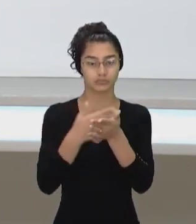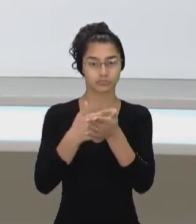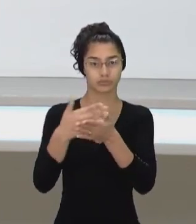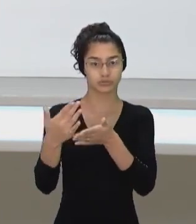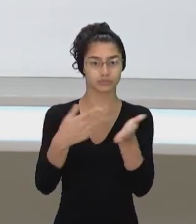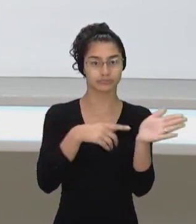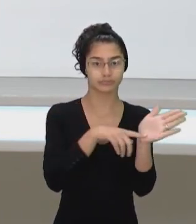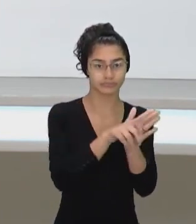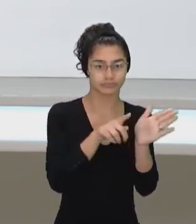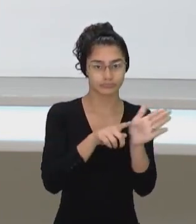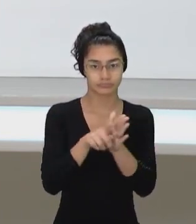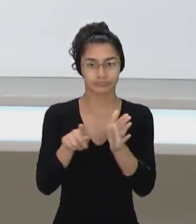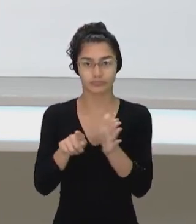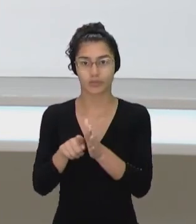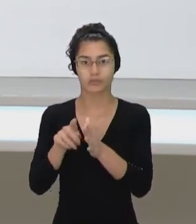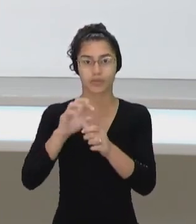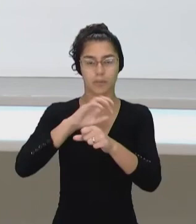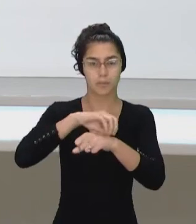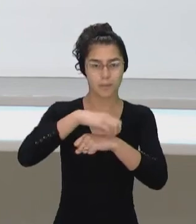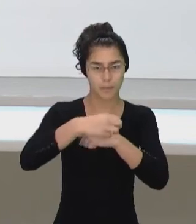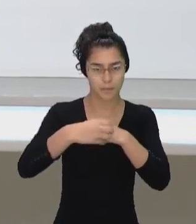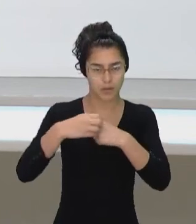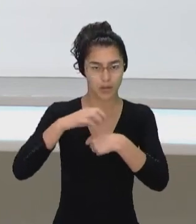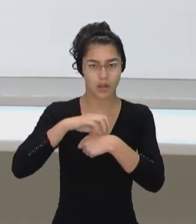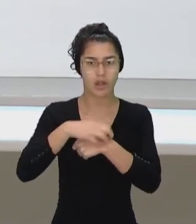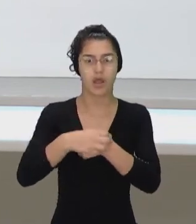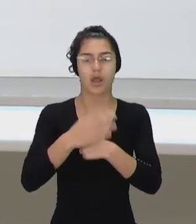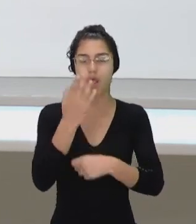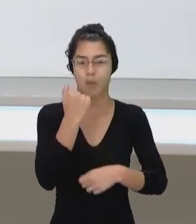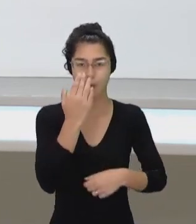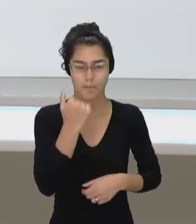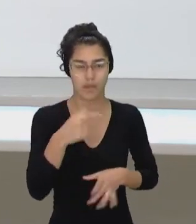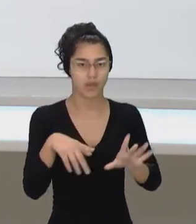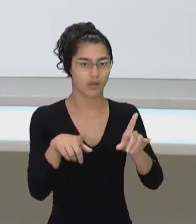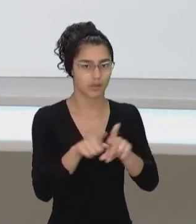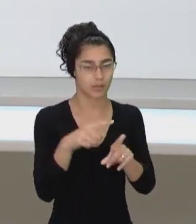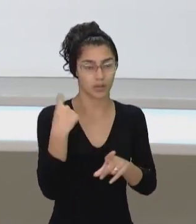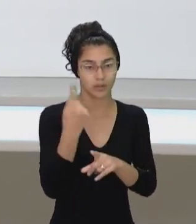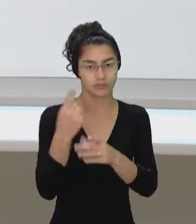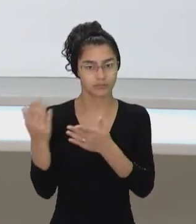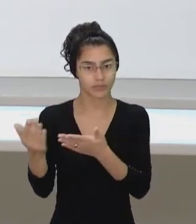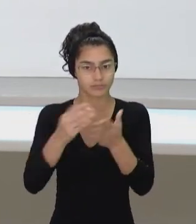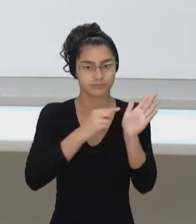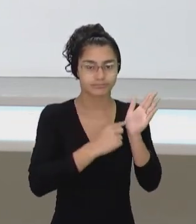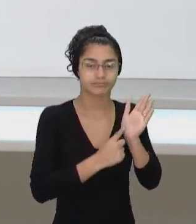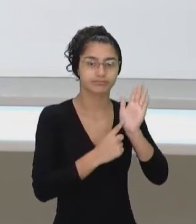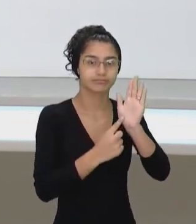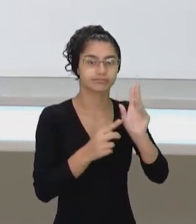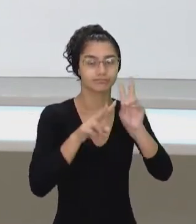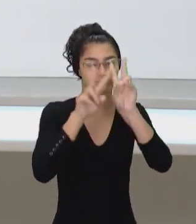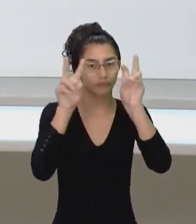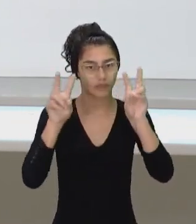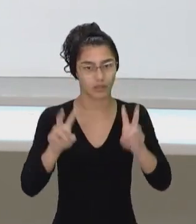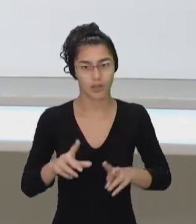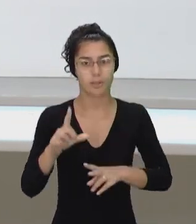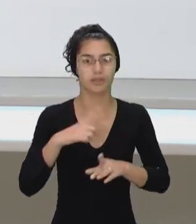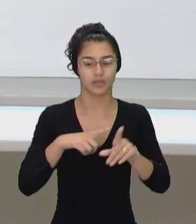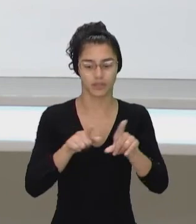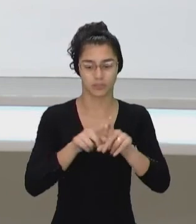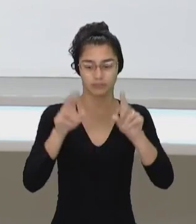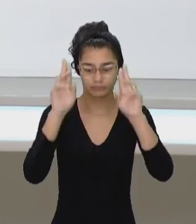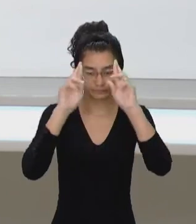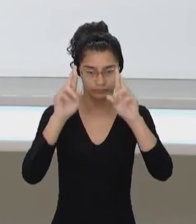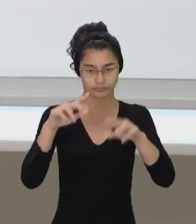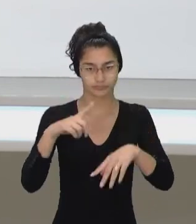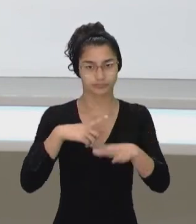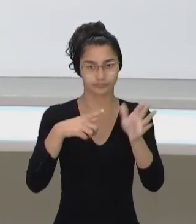na questão celular, na questão da alimentação. Então a gente vem aí trazendo temas a respeito aí